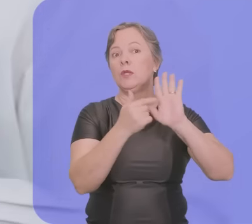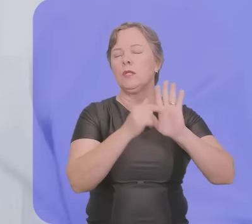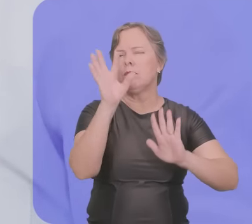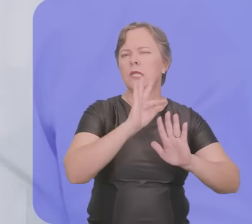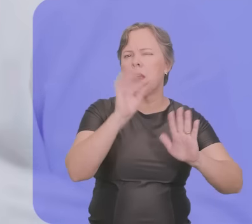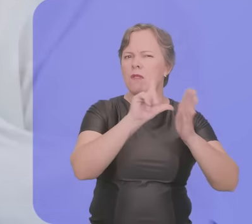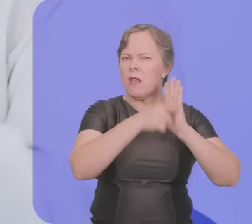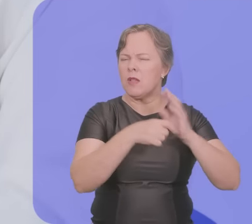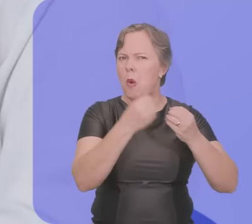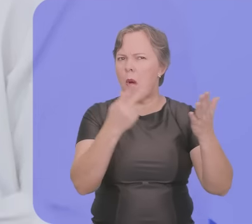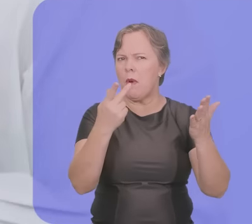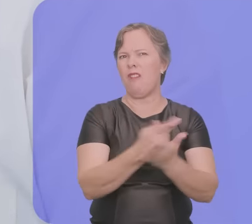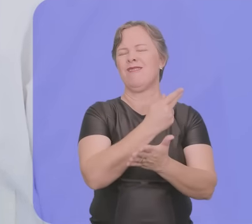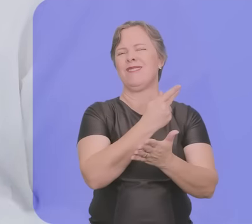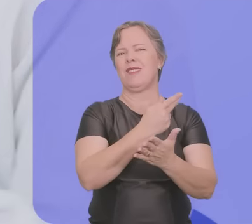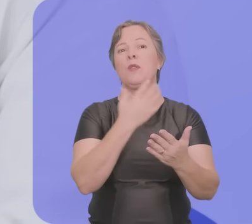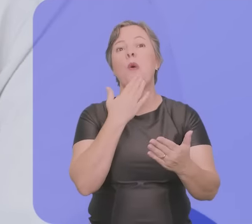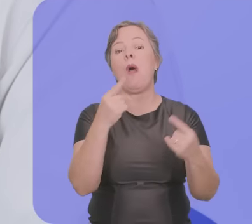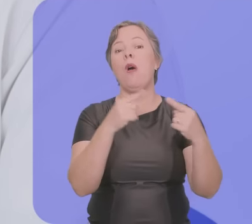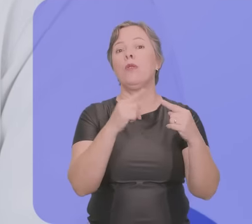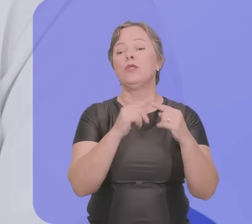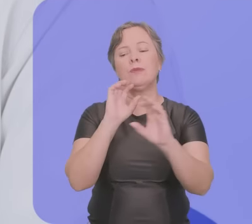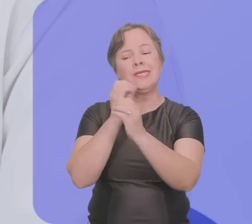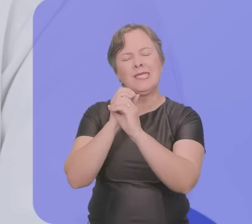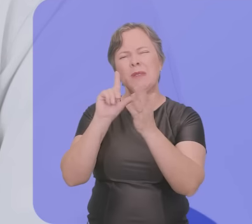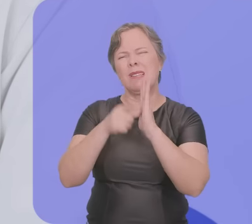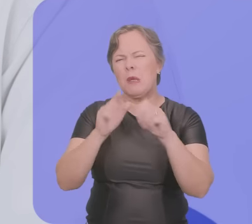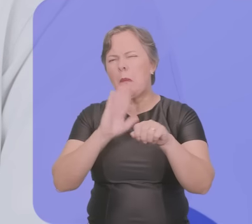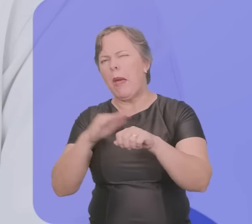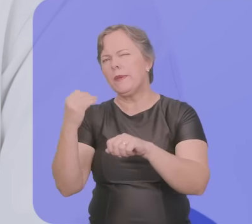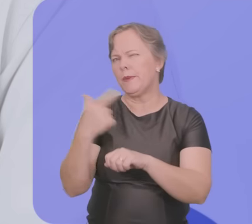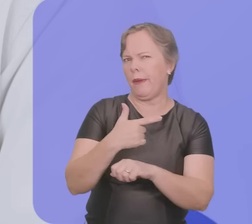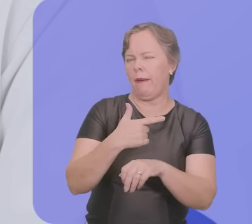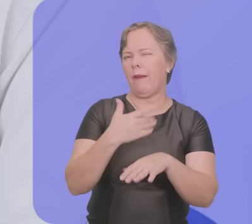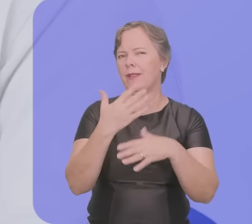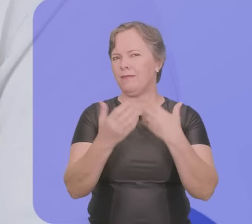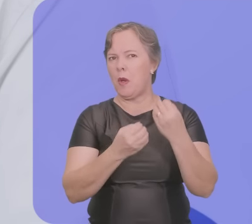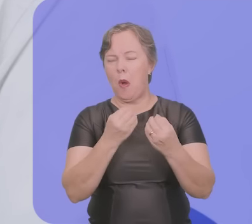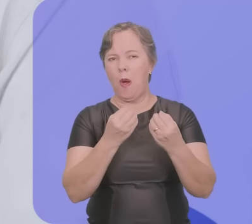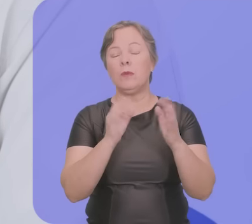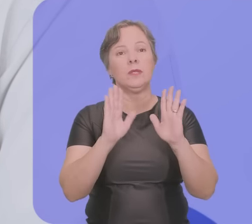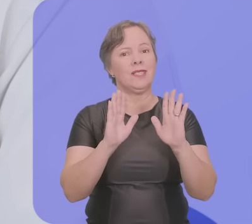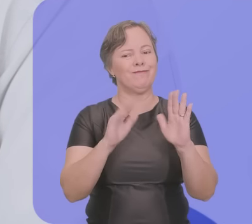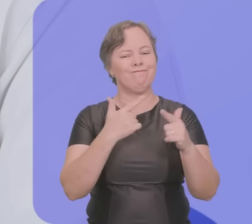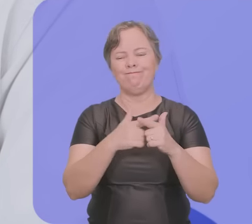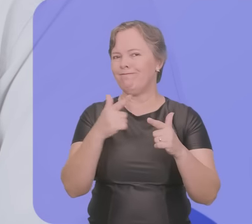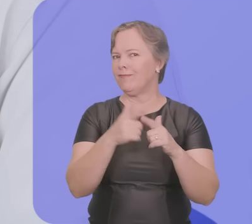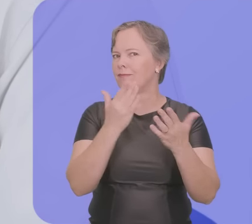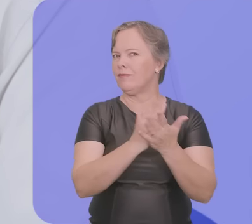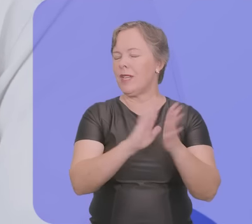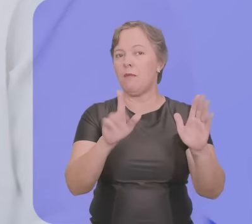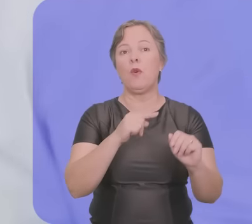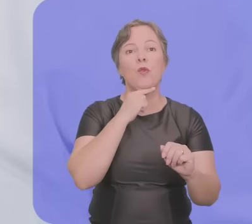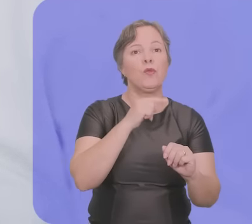que estava acontecendo, qual tipo de exame que estava atrasando mais. Então, acabou o impasse. Então,